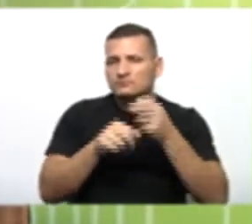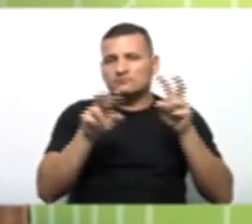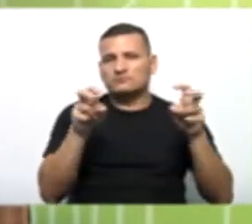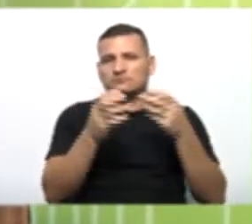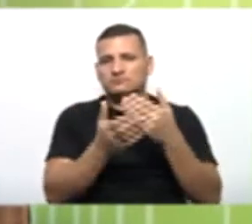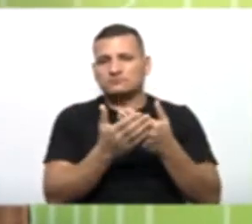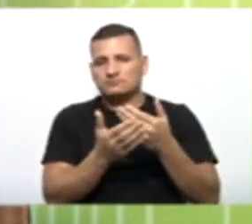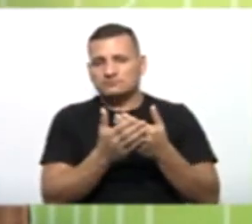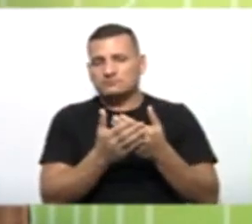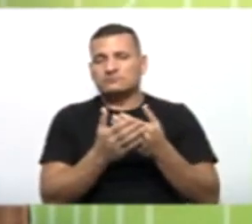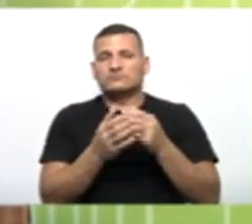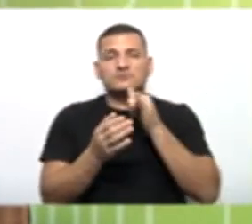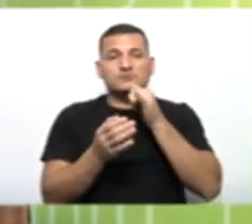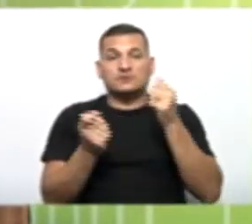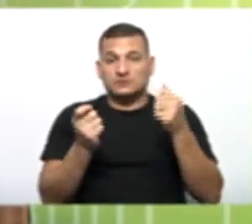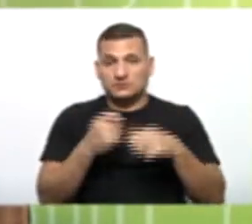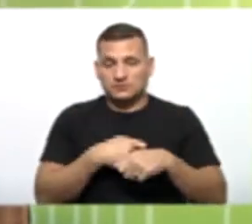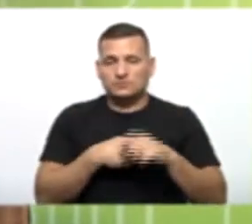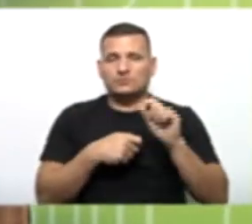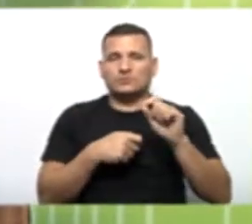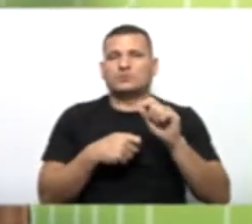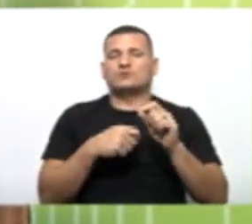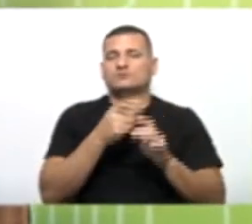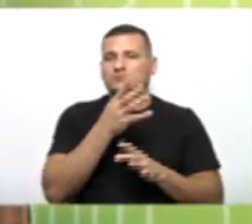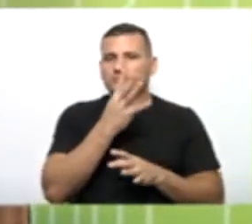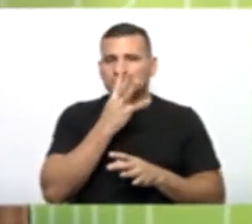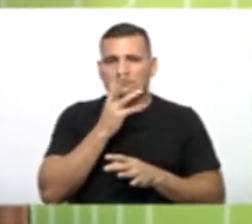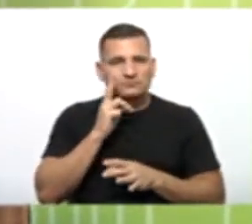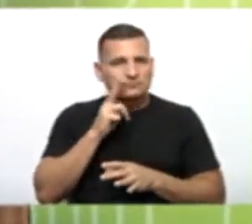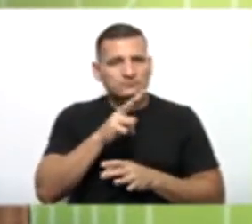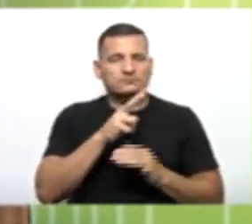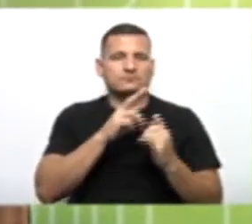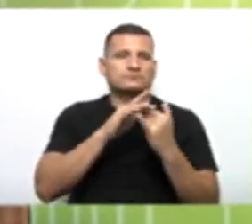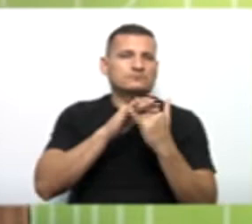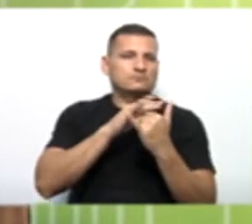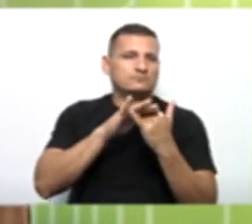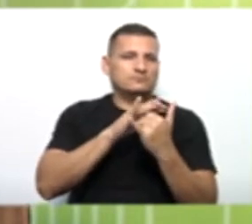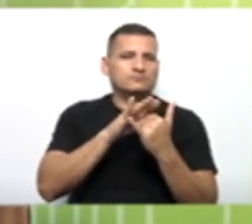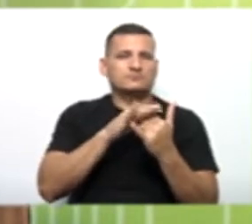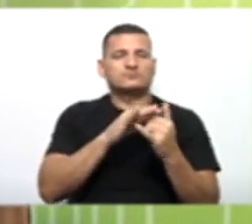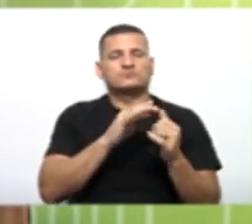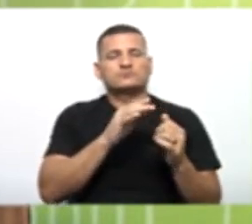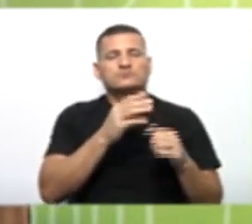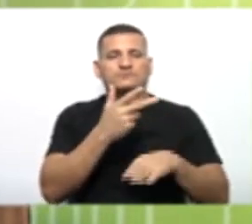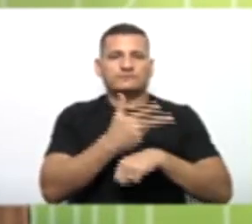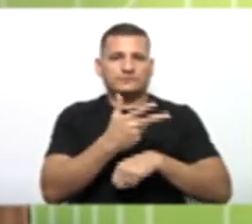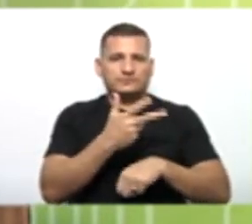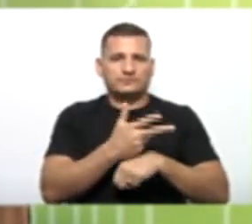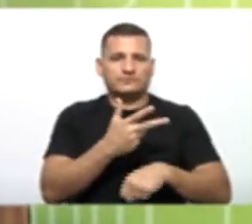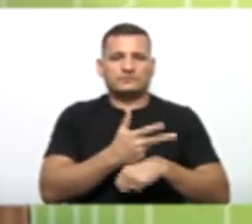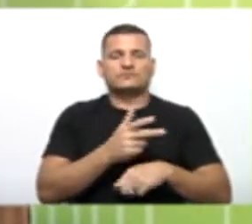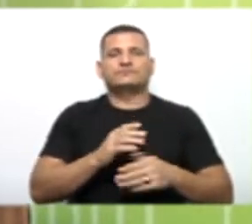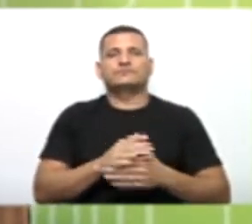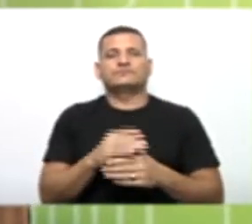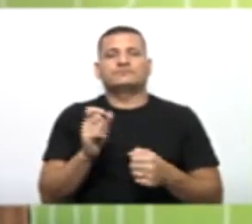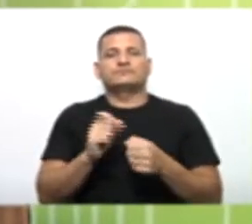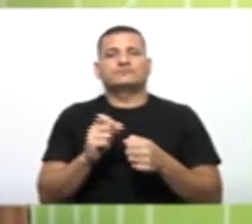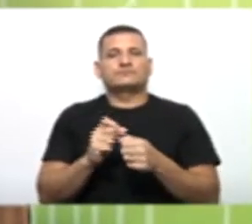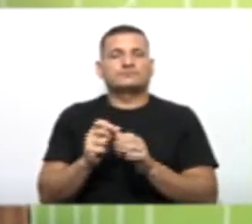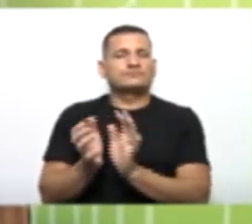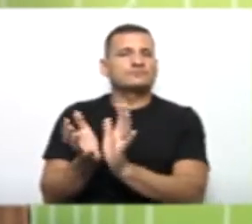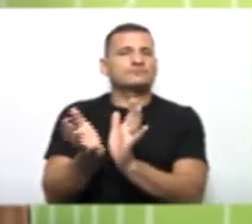for possível re assistam às aulas quando elas forem disponibilizados no youtube façam grupos né círculos de